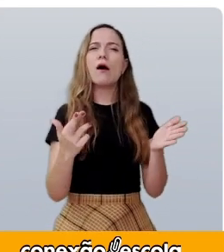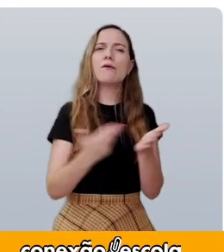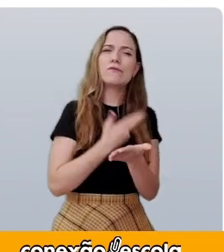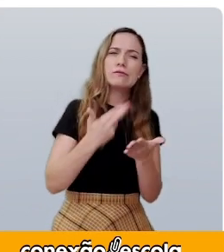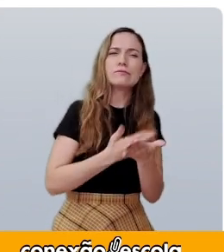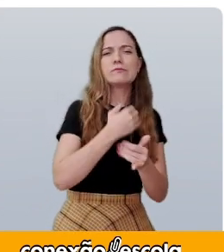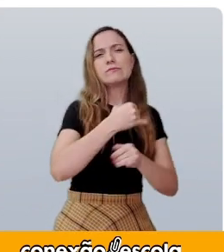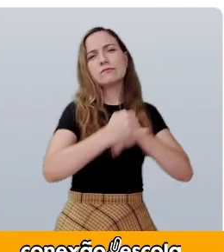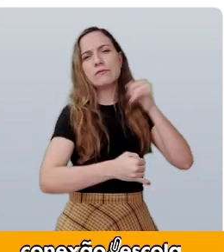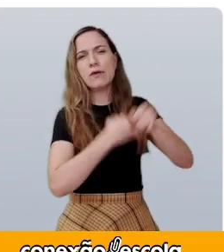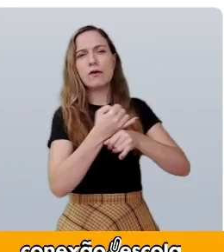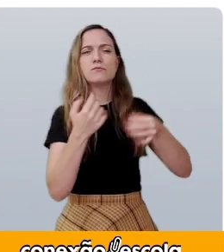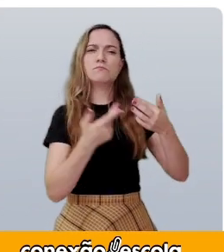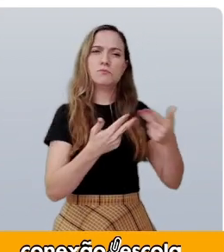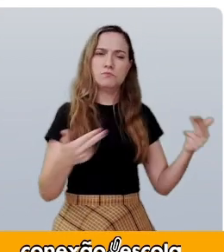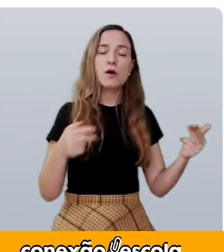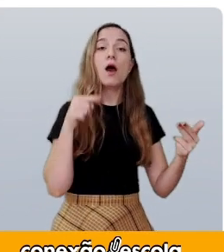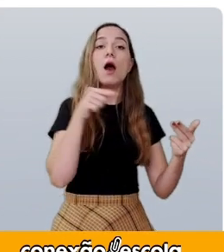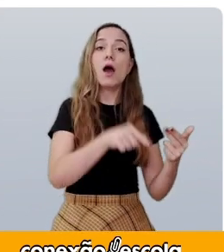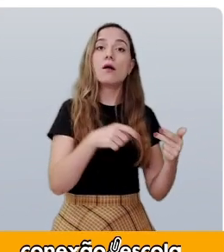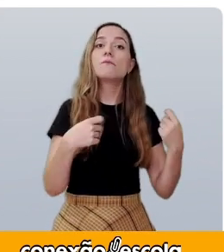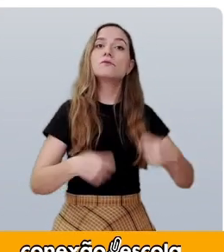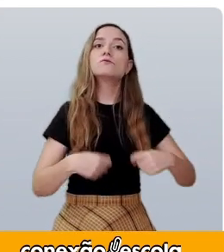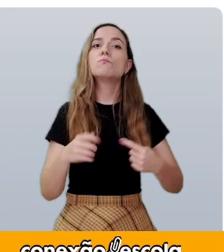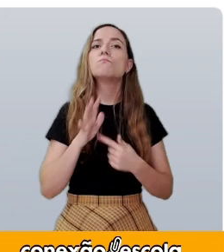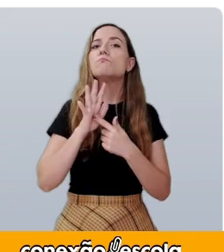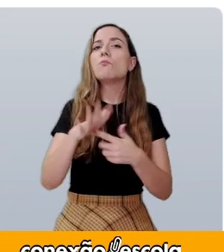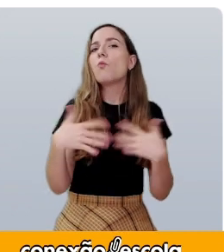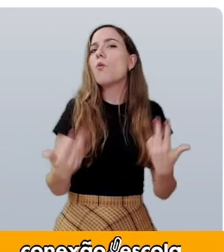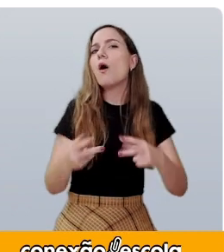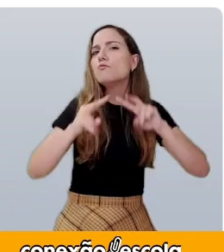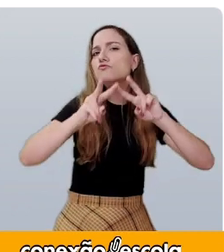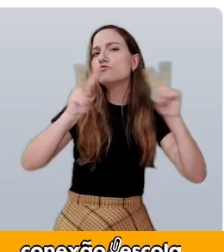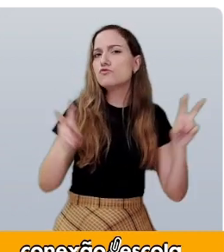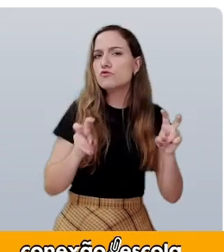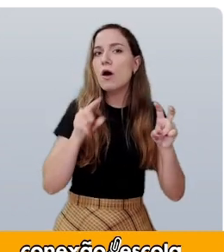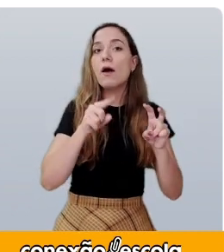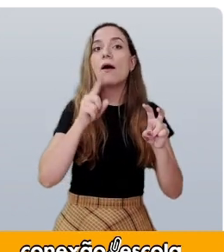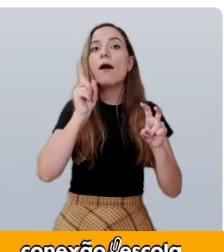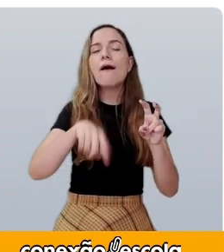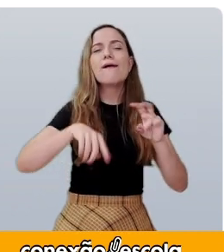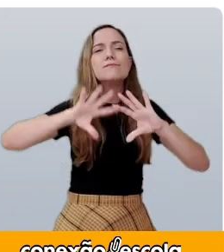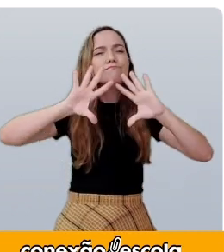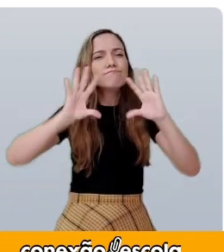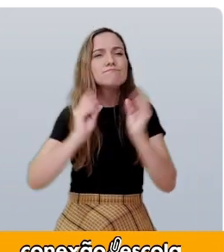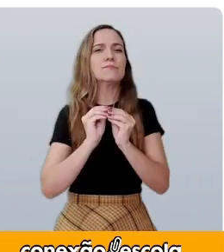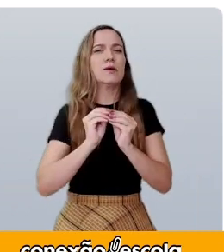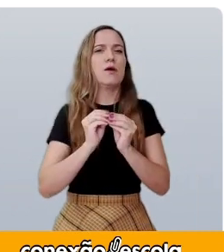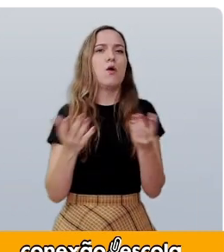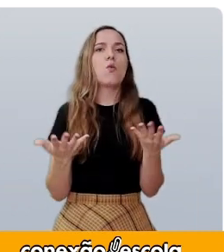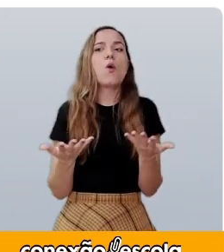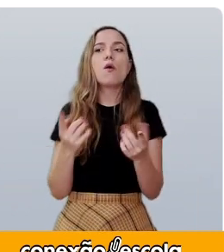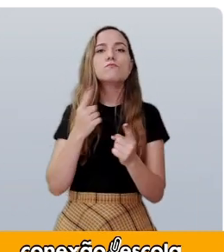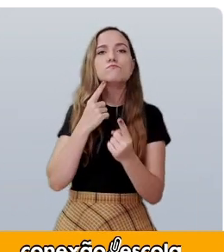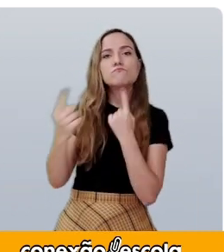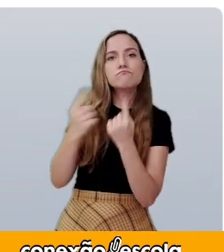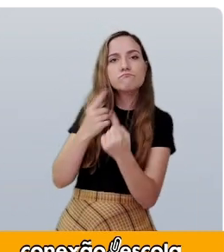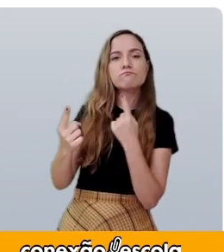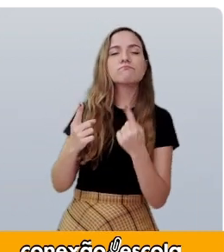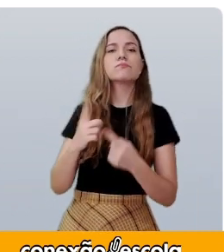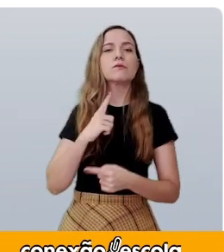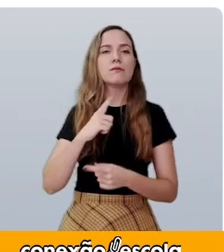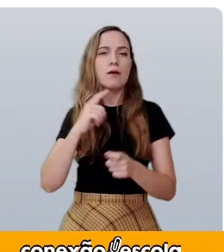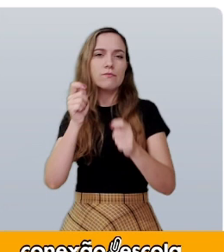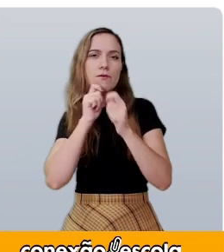ela é iniciada com um título que deve resumir o assunto abordado de